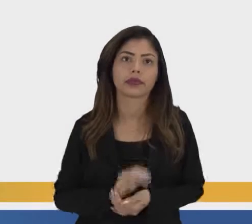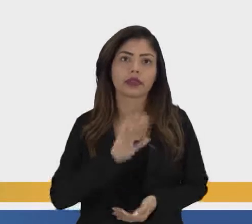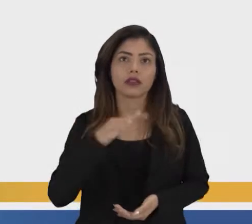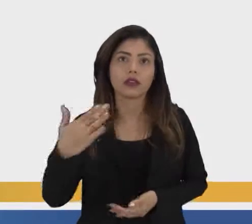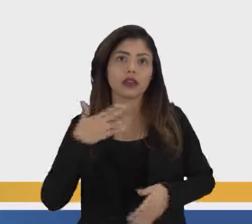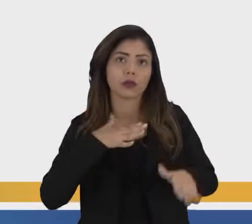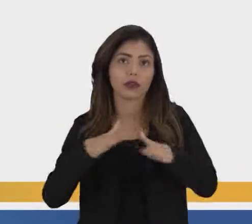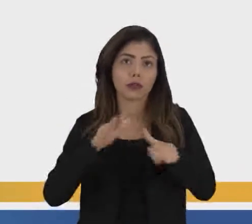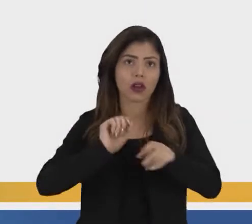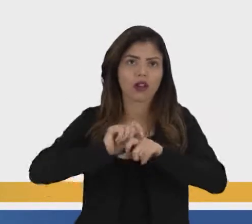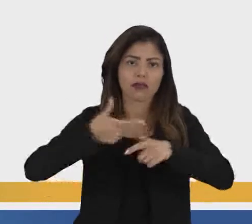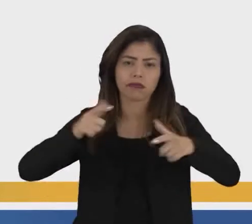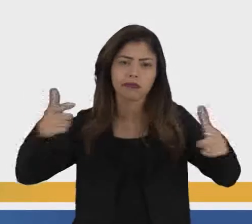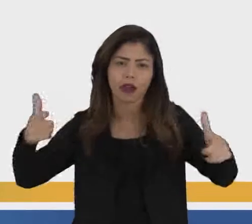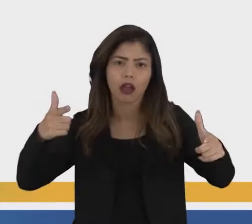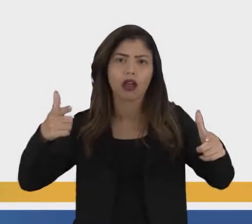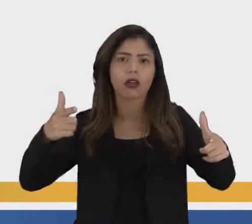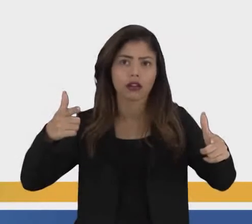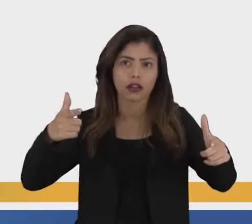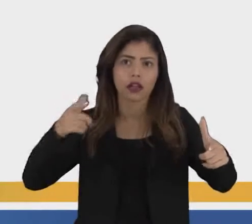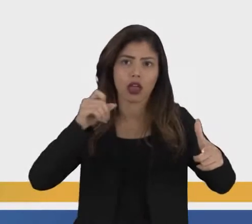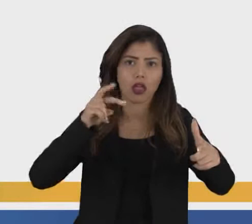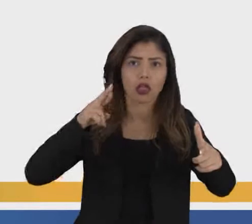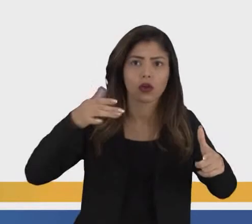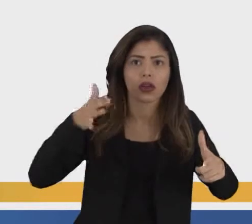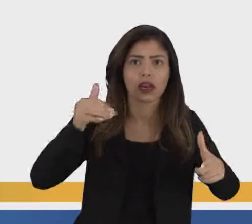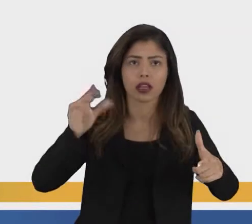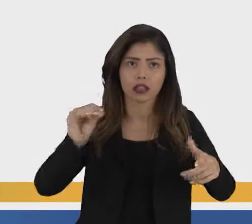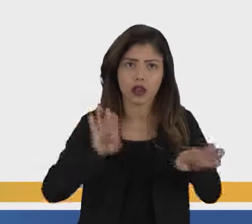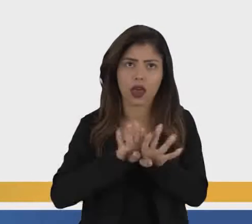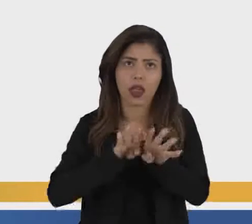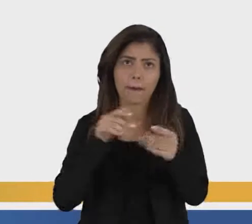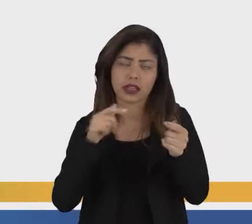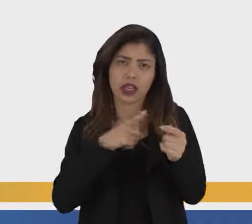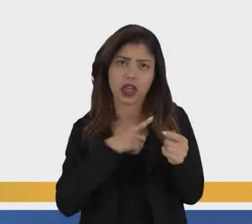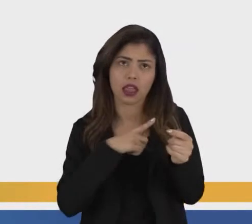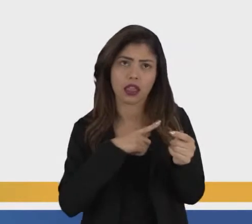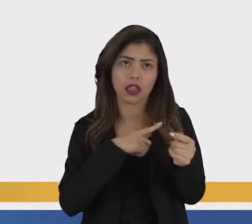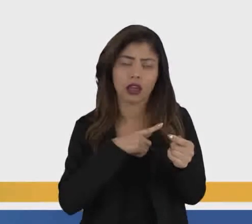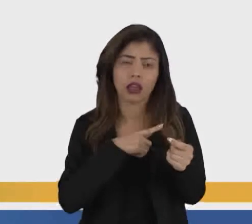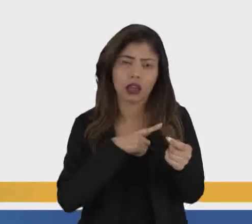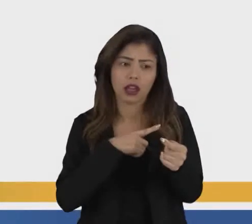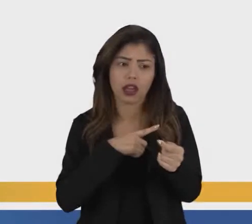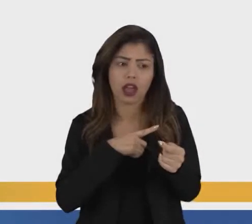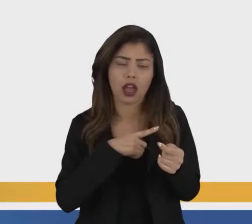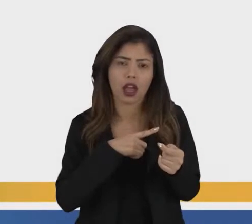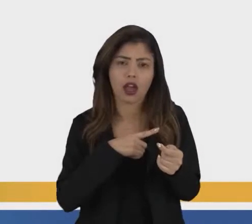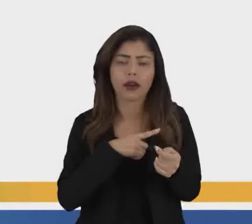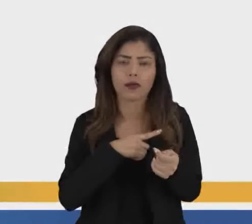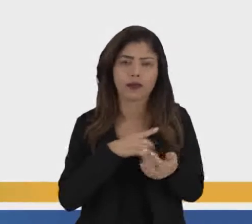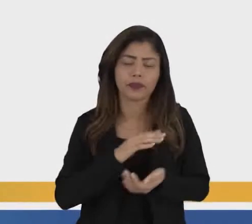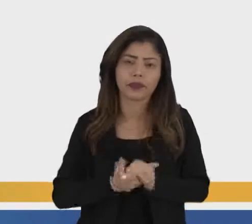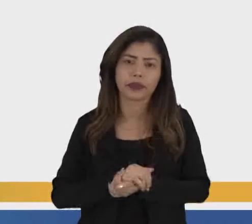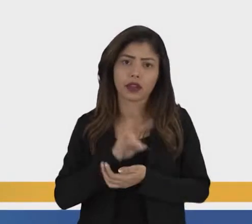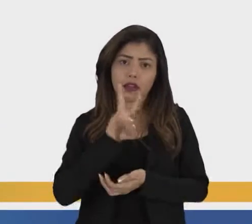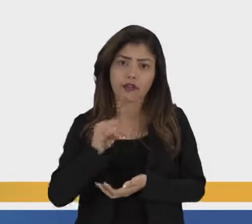física. Então, quando os movimentos tiverem grande duração e se exige uma